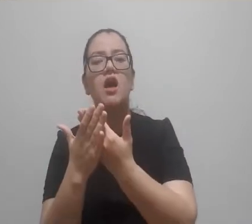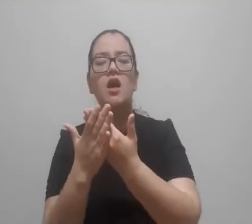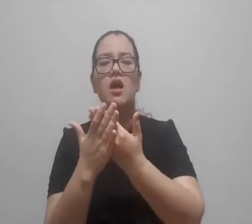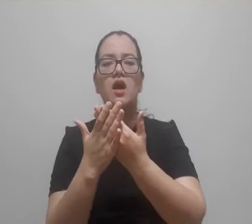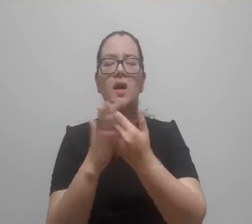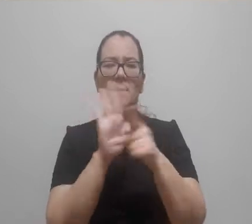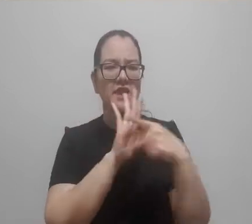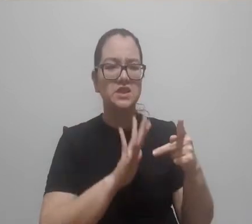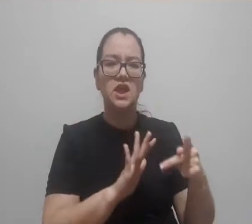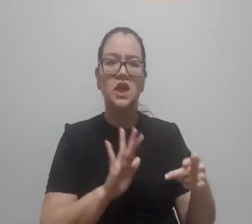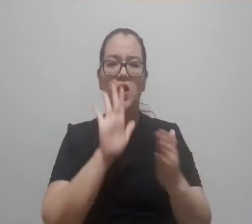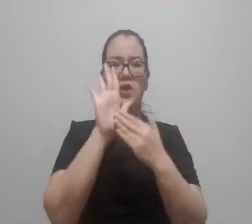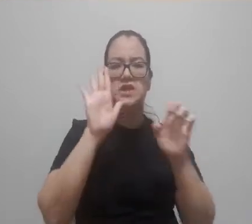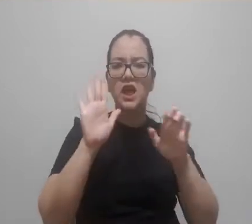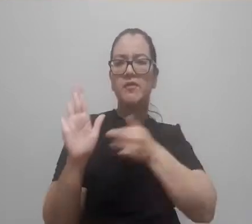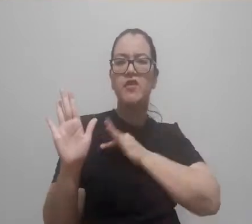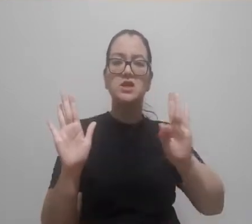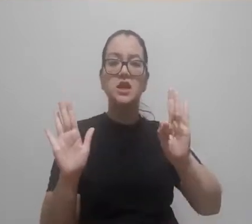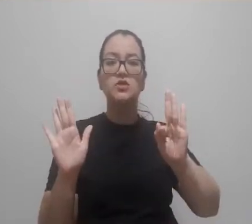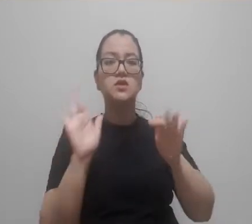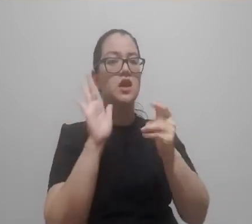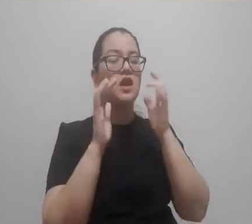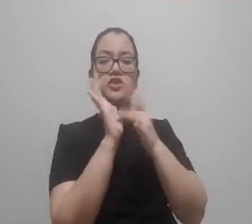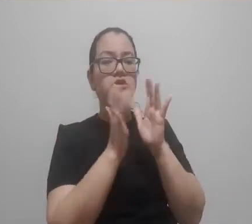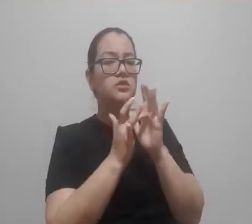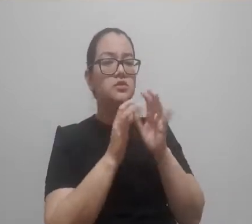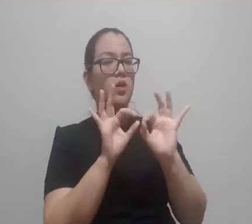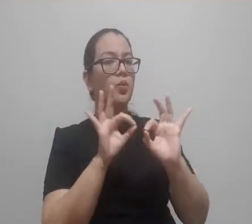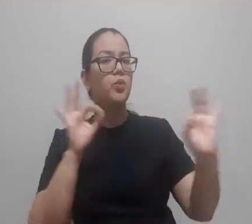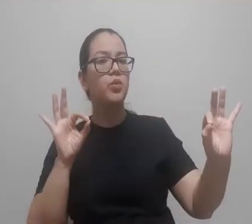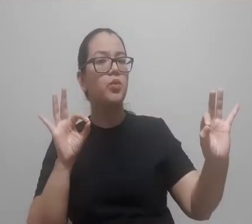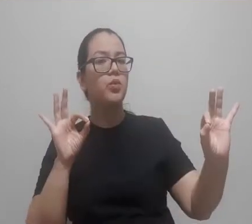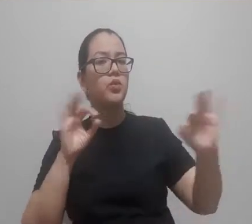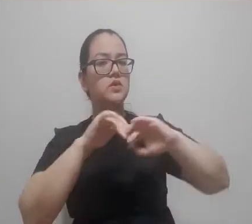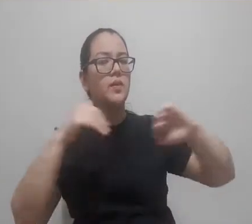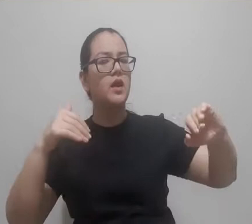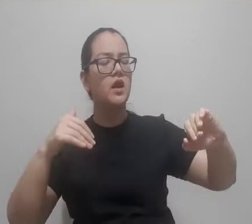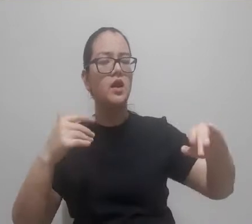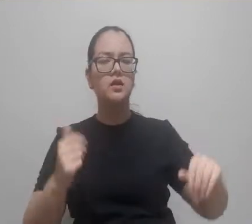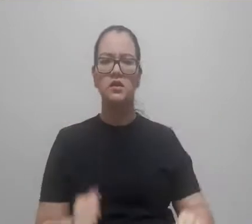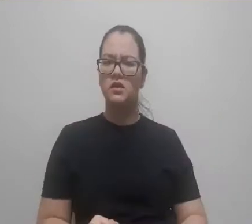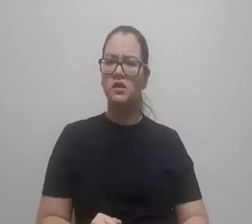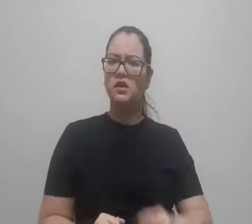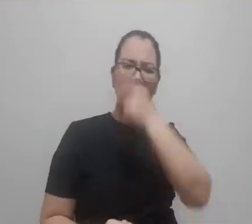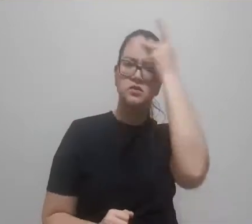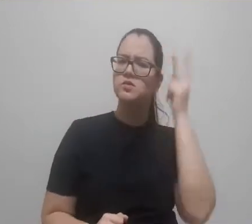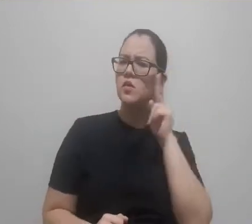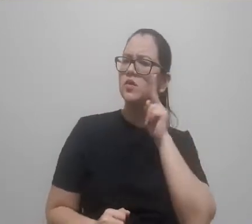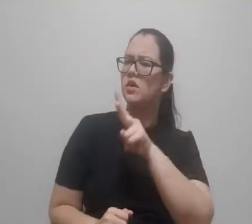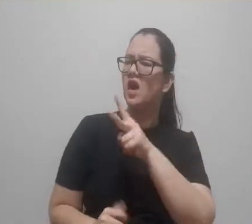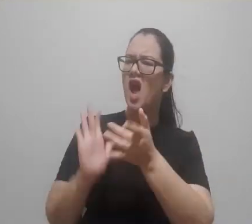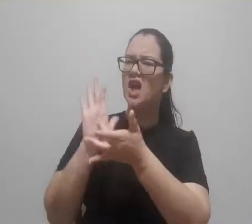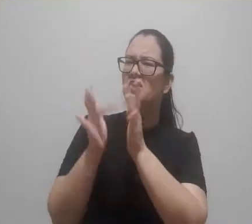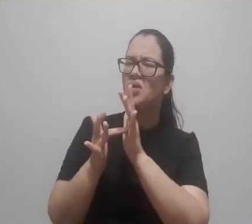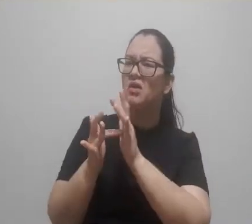por isso as pessoas olhavam para ele e pensavam assim, vem cá, quem é esse cara? De onde vem esse sujeito? O